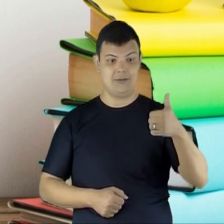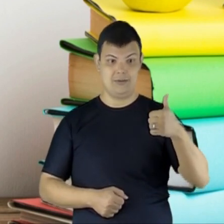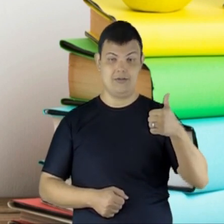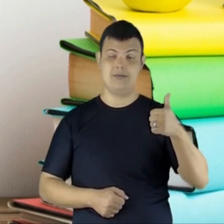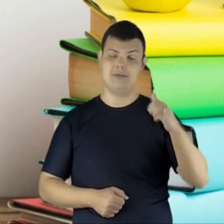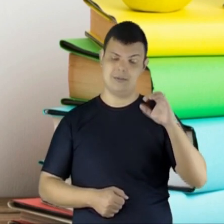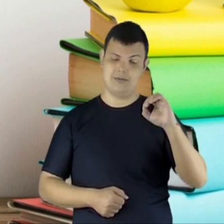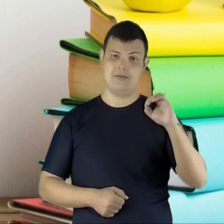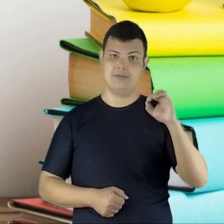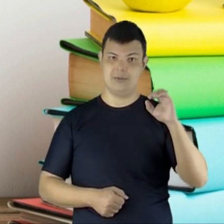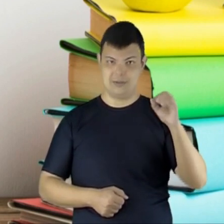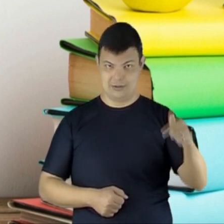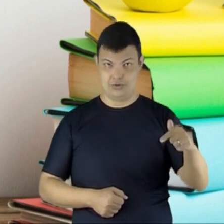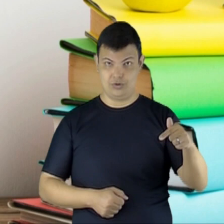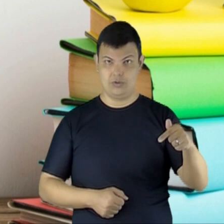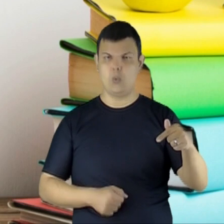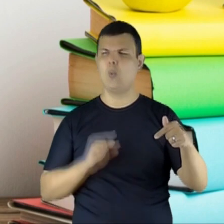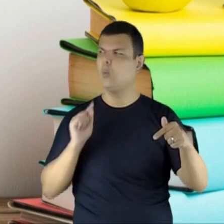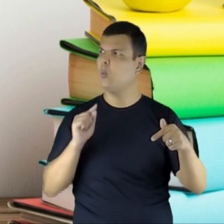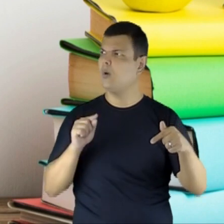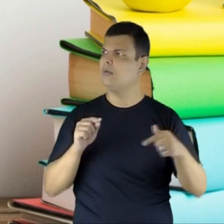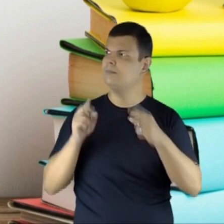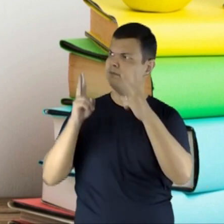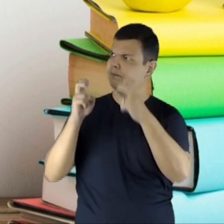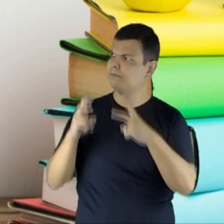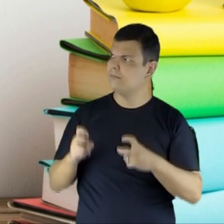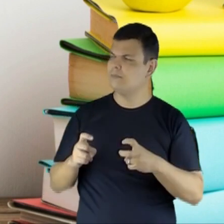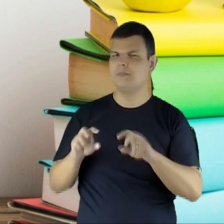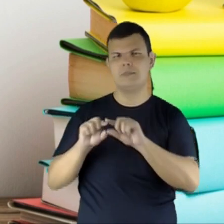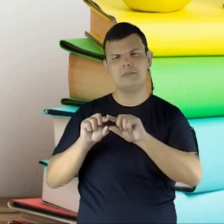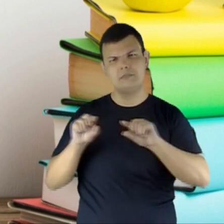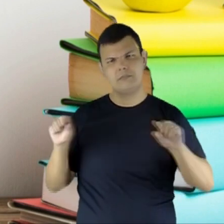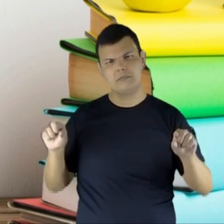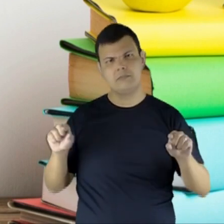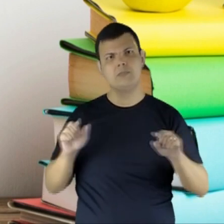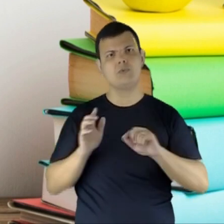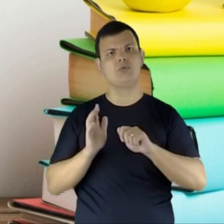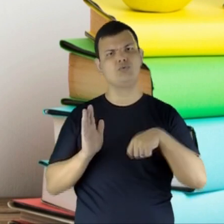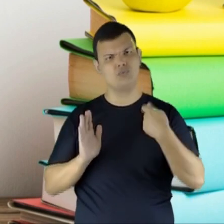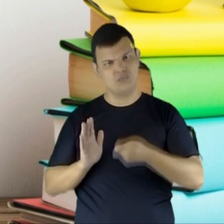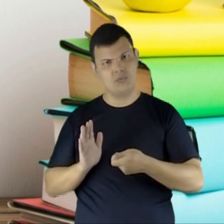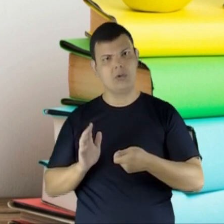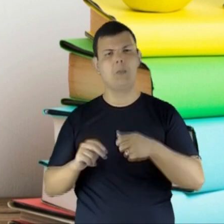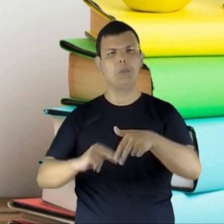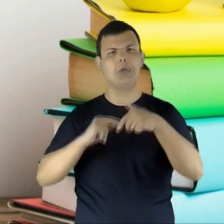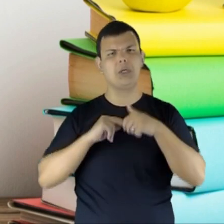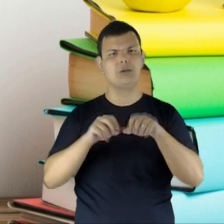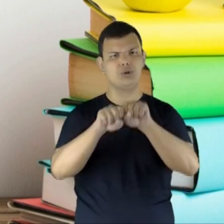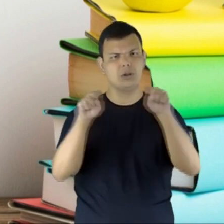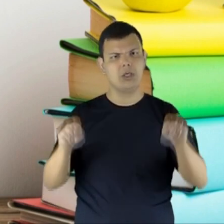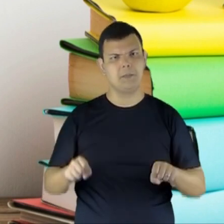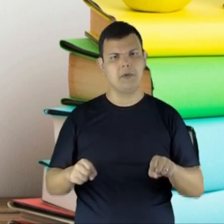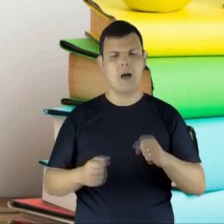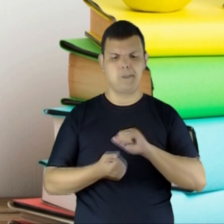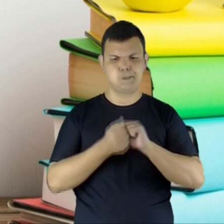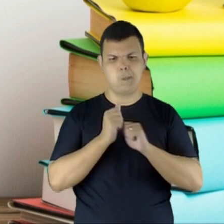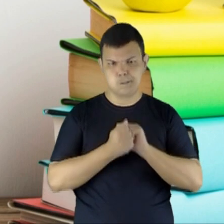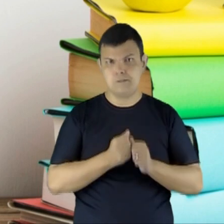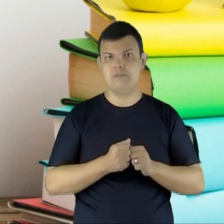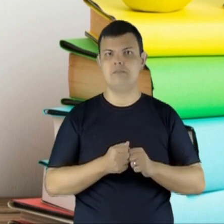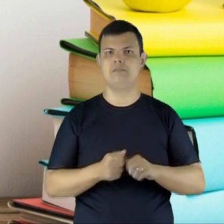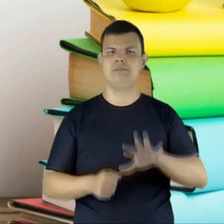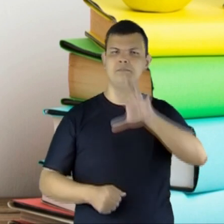são? Selecionar argumentos que justifiquem por que os sistemas digestório e respiratório são